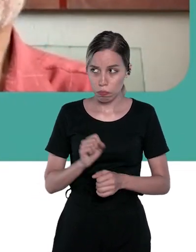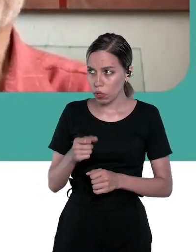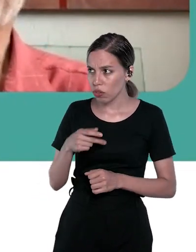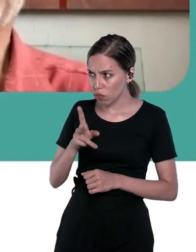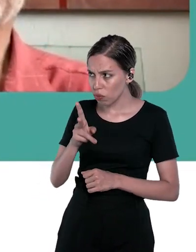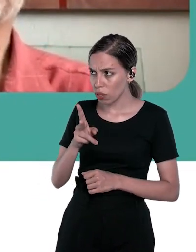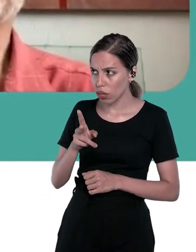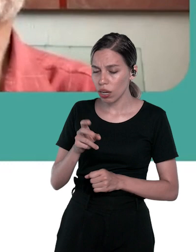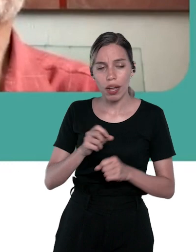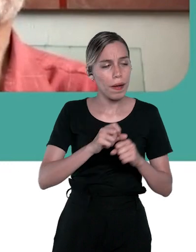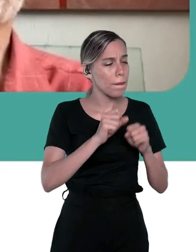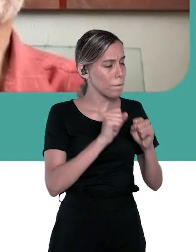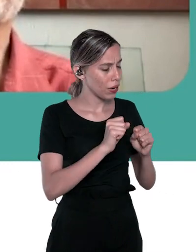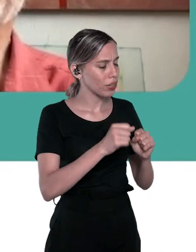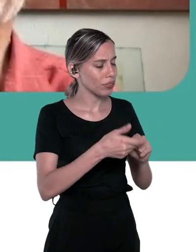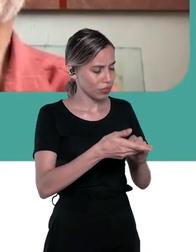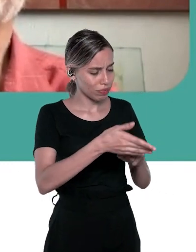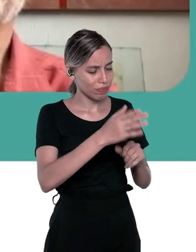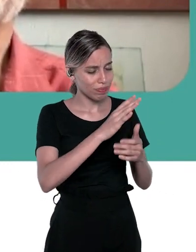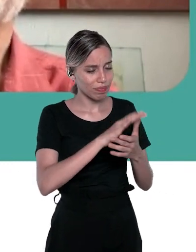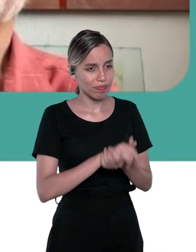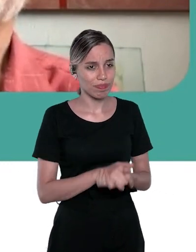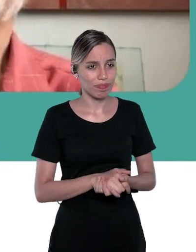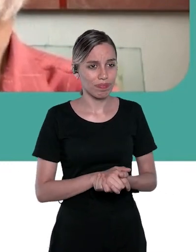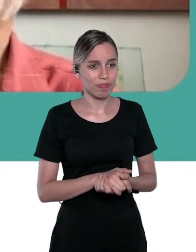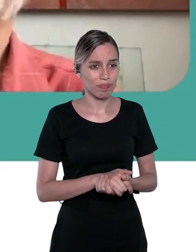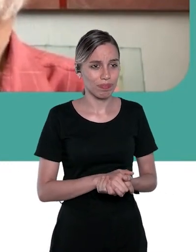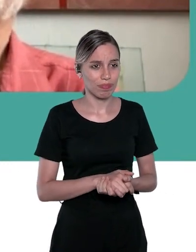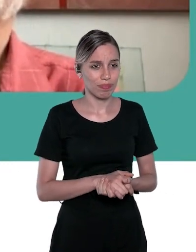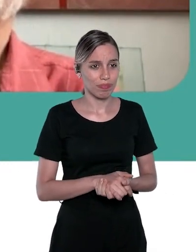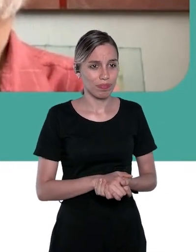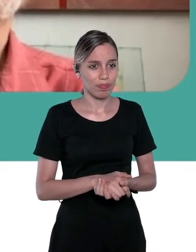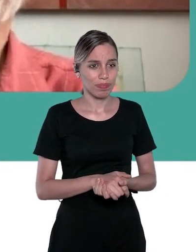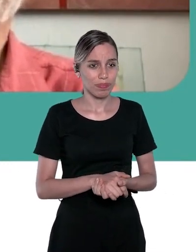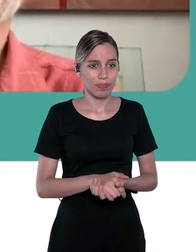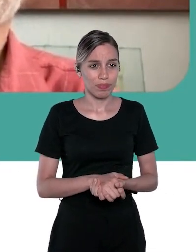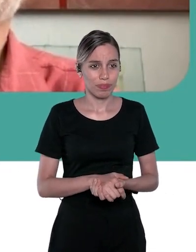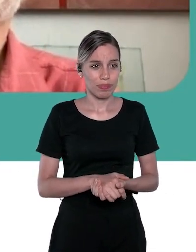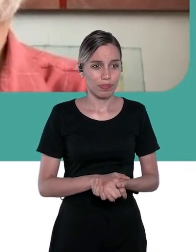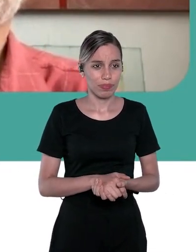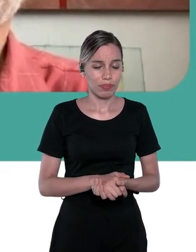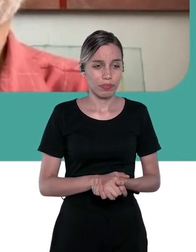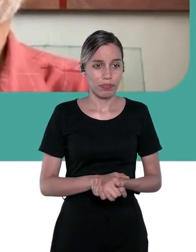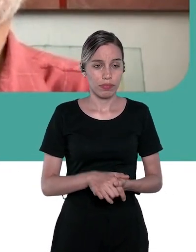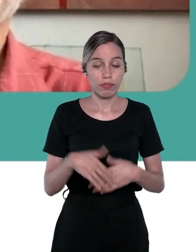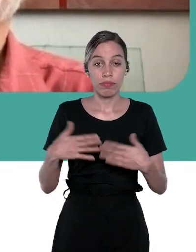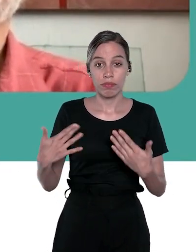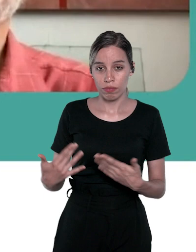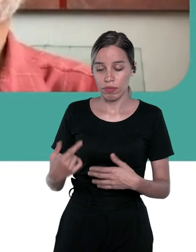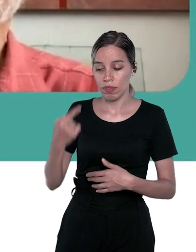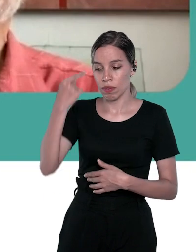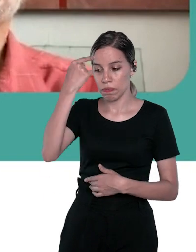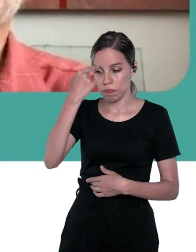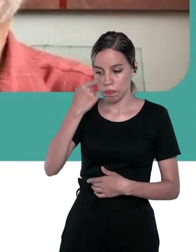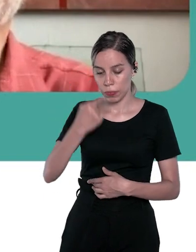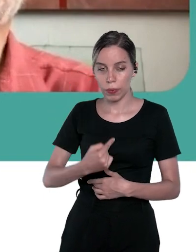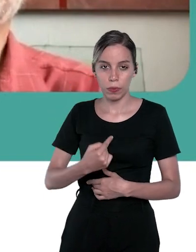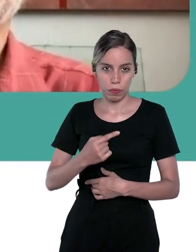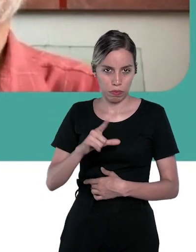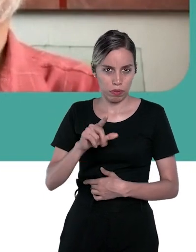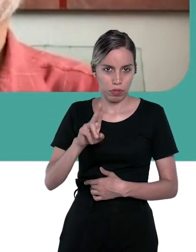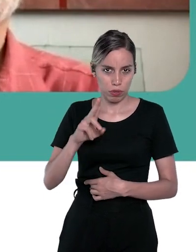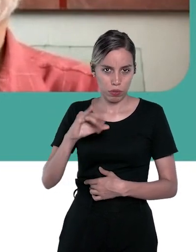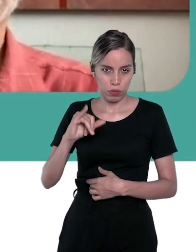Posso continuar falando? Sim, por favor, desculpa. Sim. Esse perfil da Lúcia, quando eu fiz para o